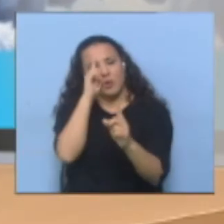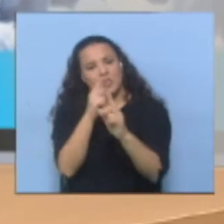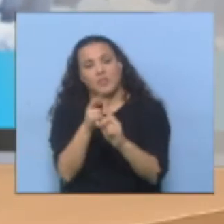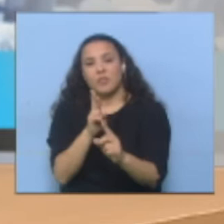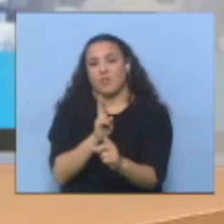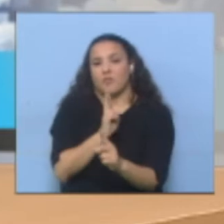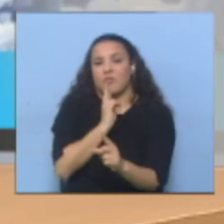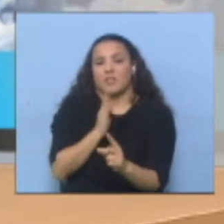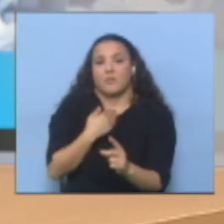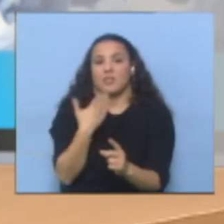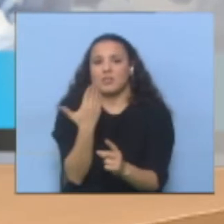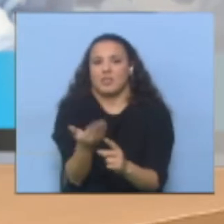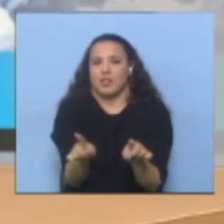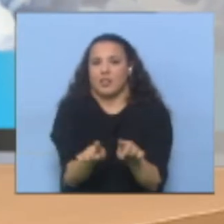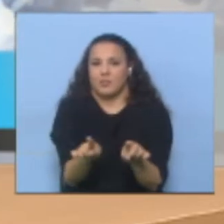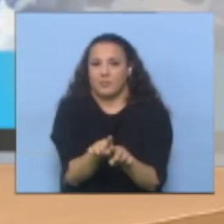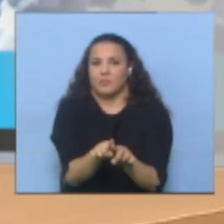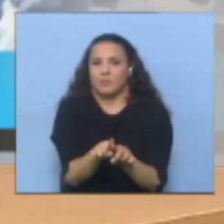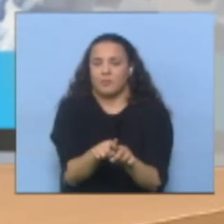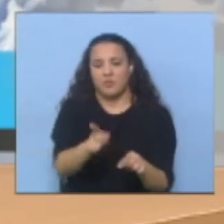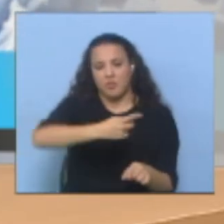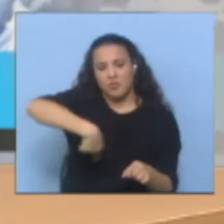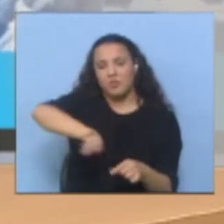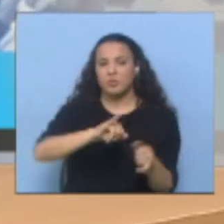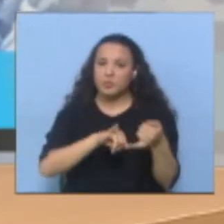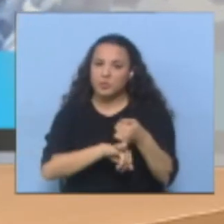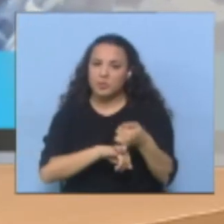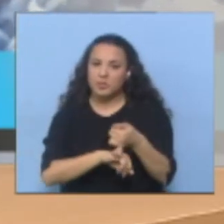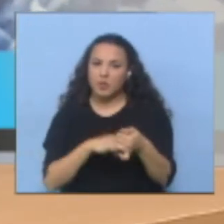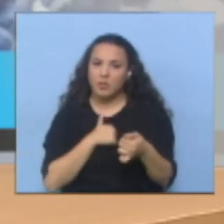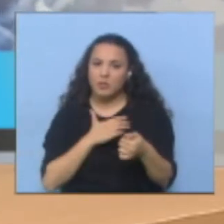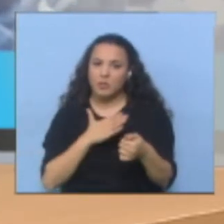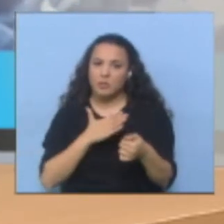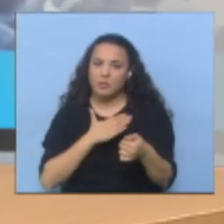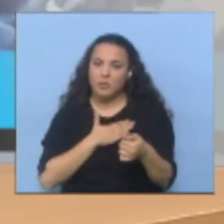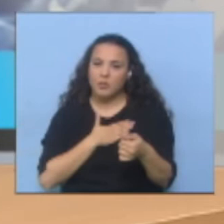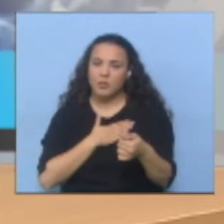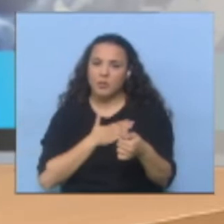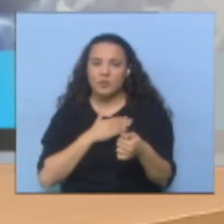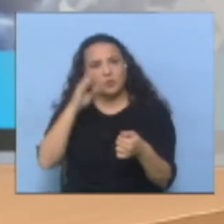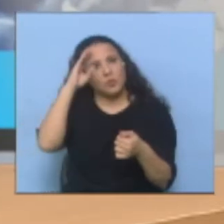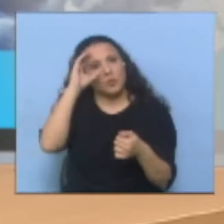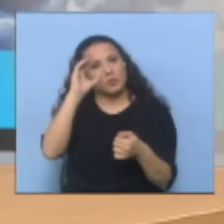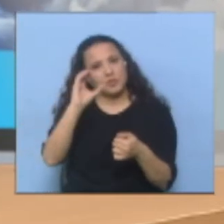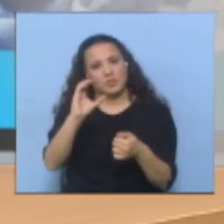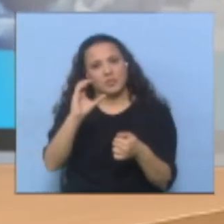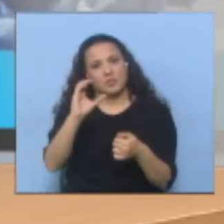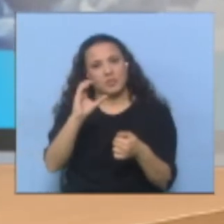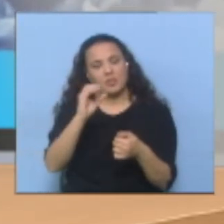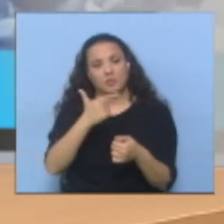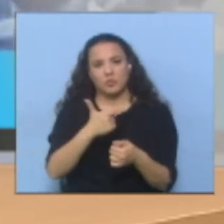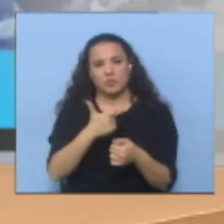Sim, nós enquanto Associação Empresarial, o nosso conceito de turismo religioso